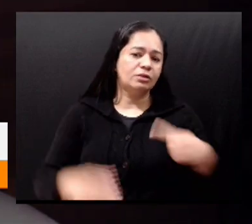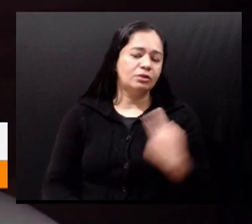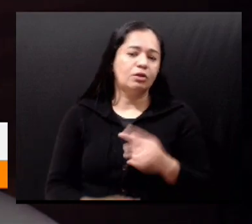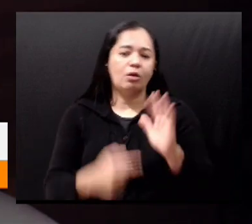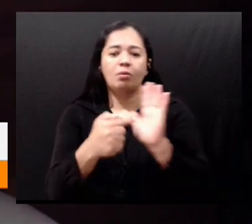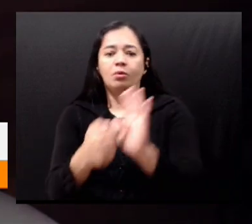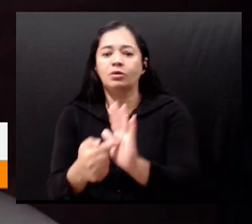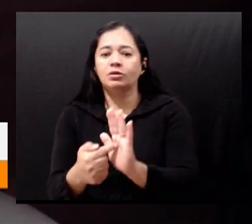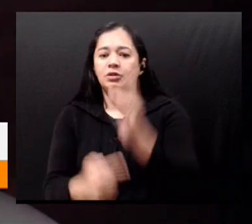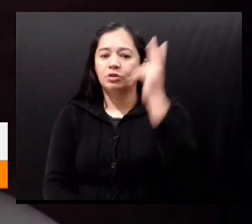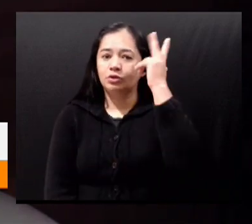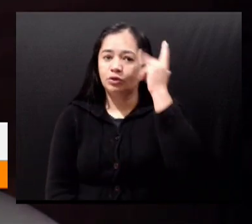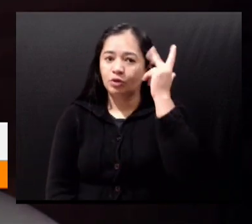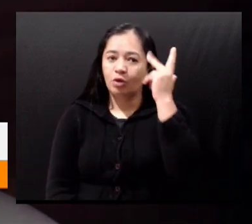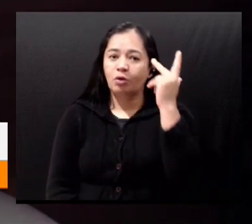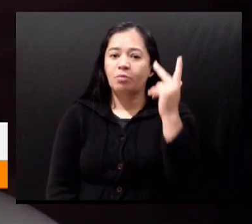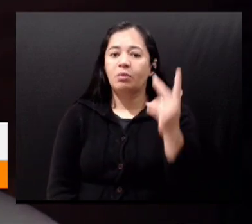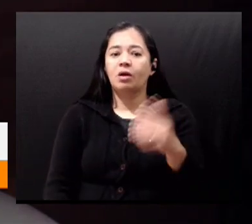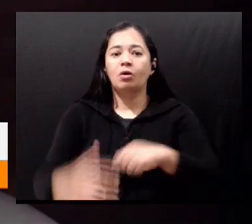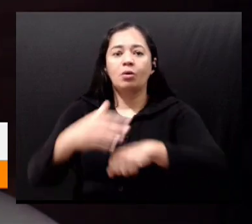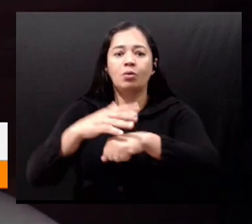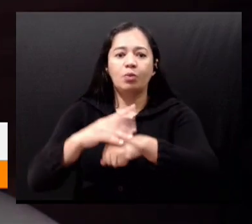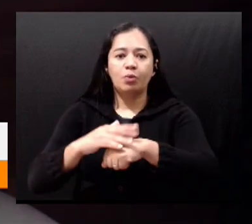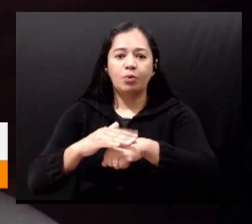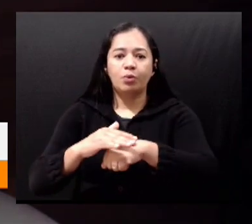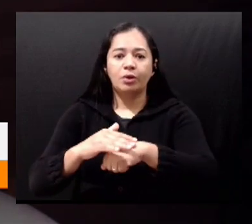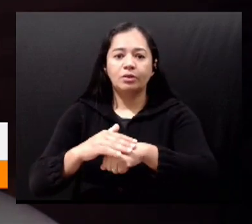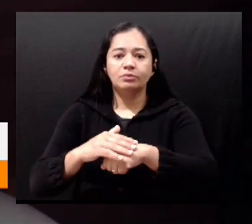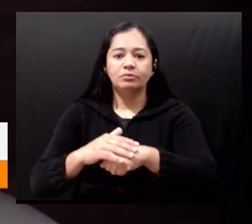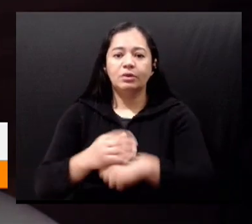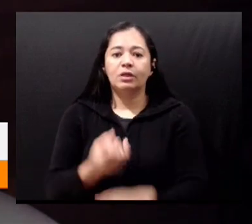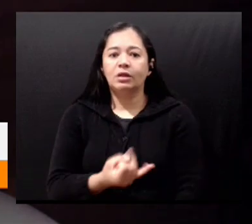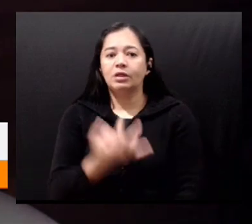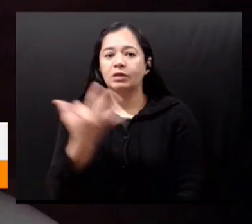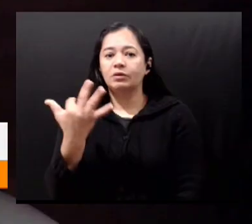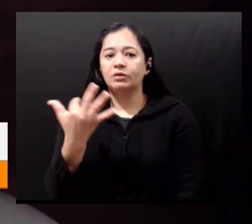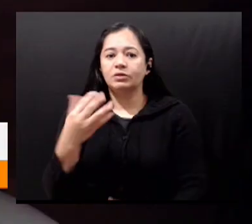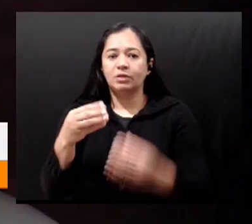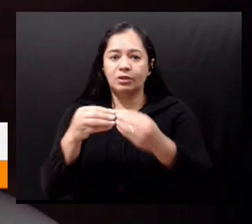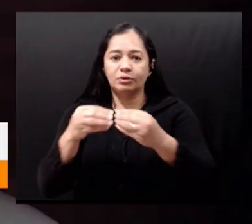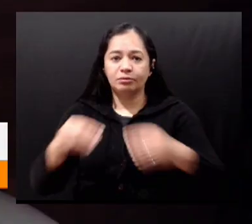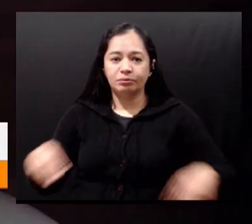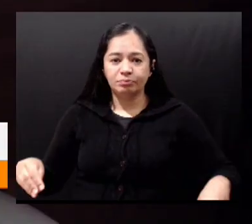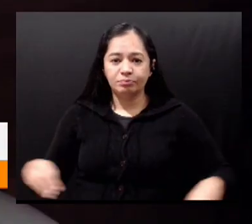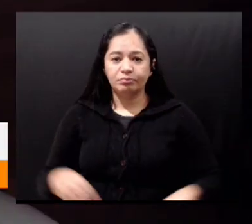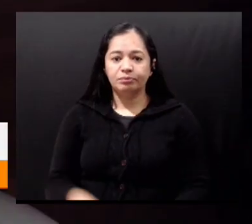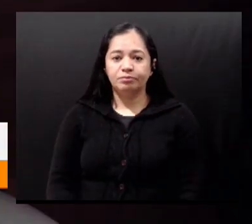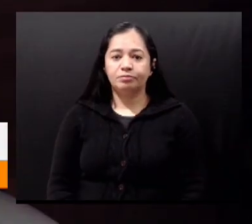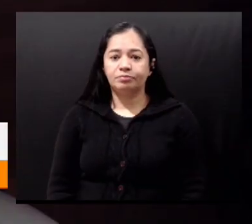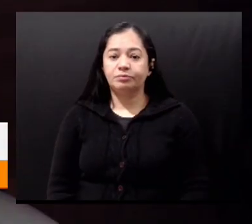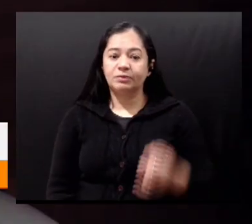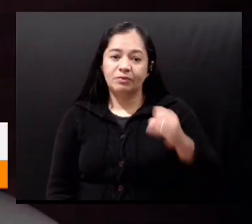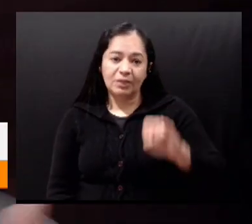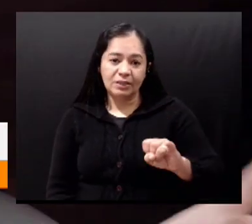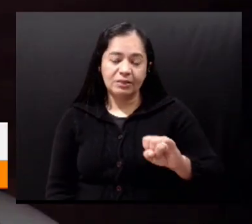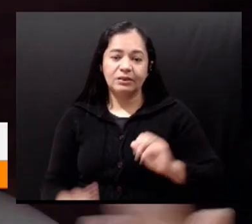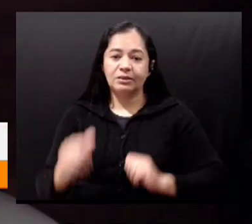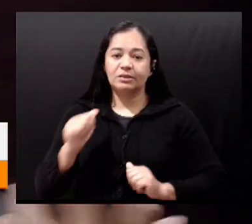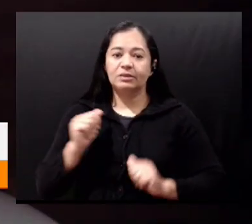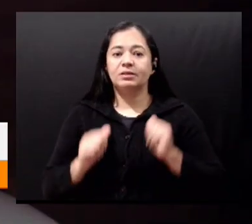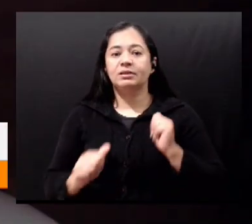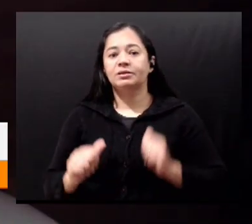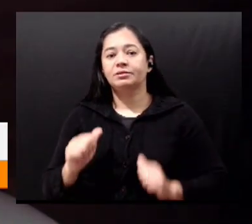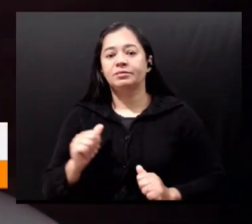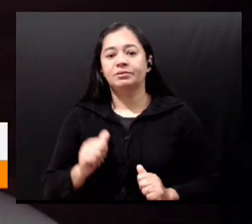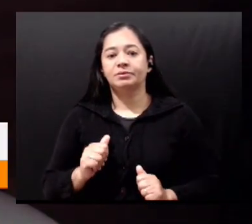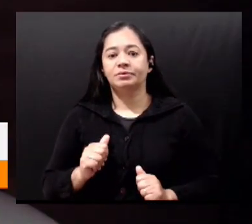que é patológico? É a intensidade e o prejuízo. Isso. Então, se a ansiedade é a ansiedade do, poxa, vou